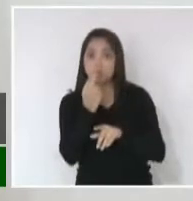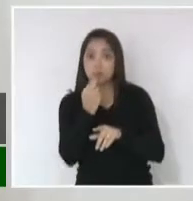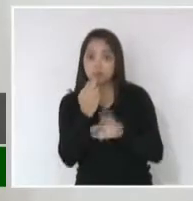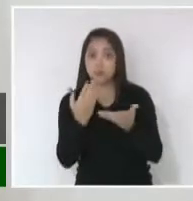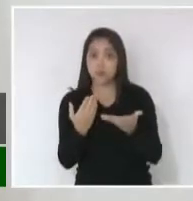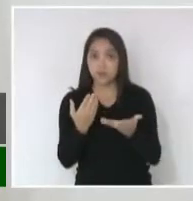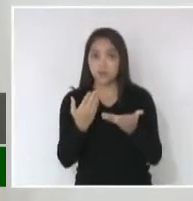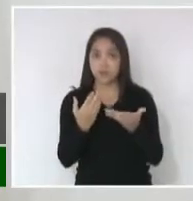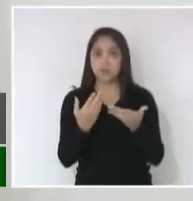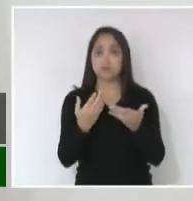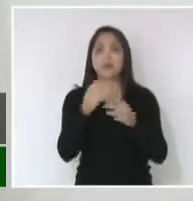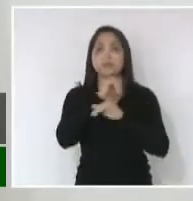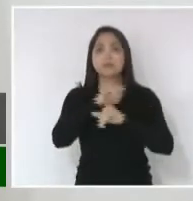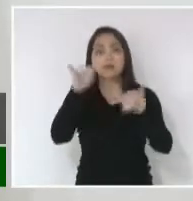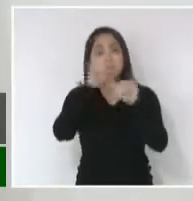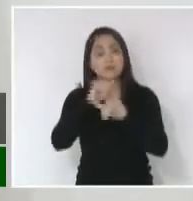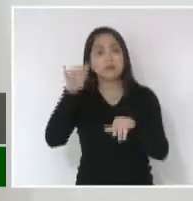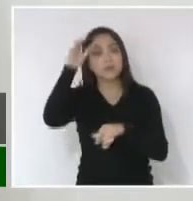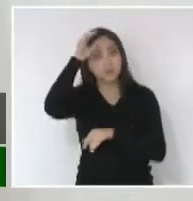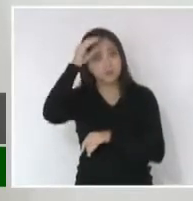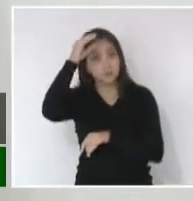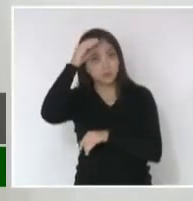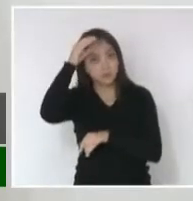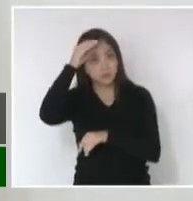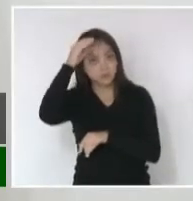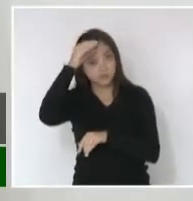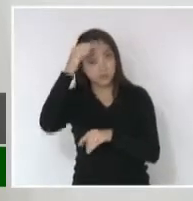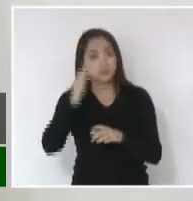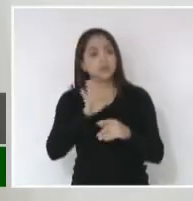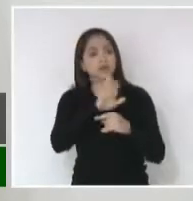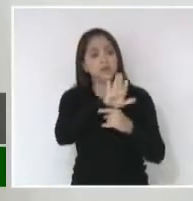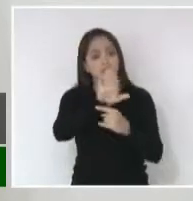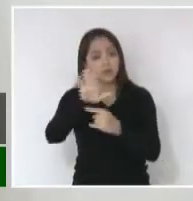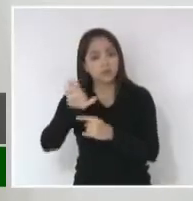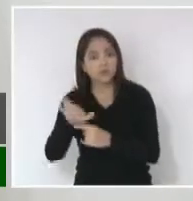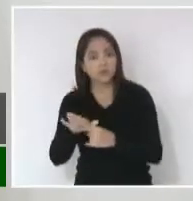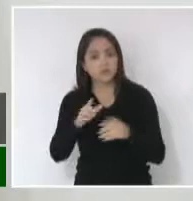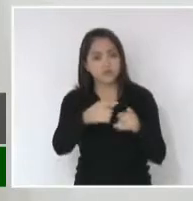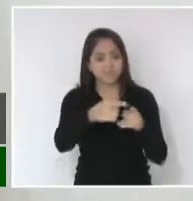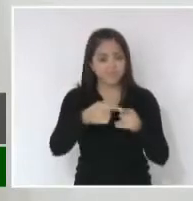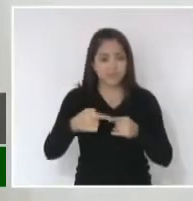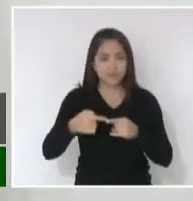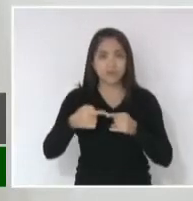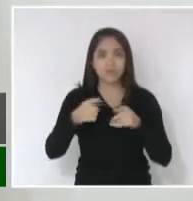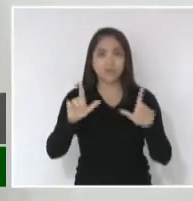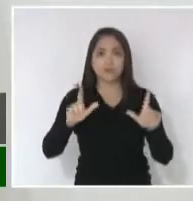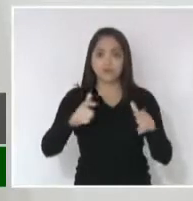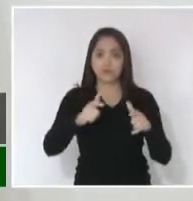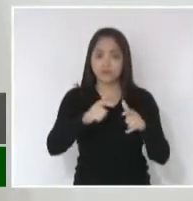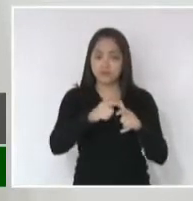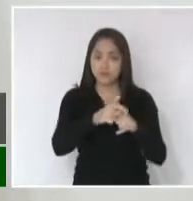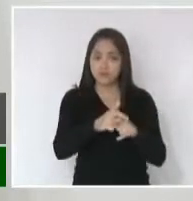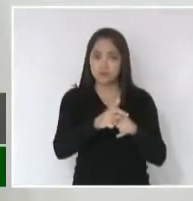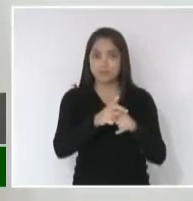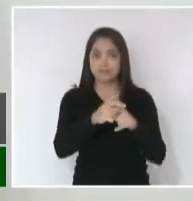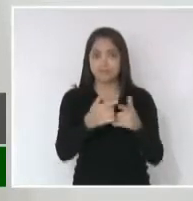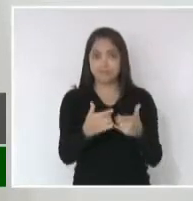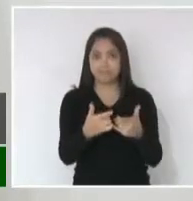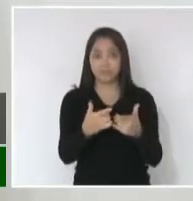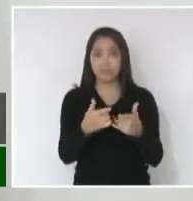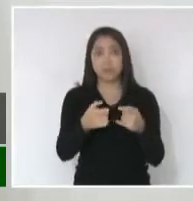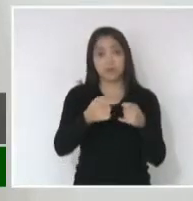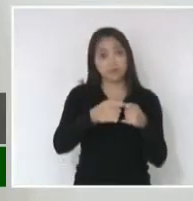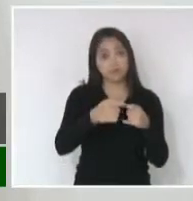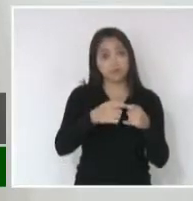de conscientização são práticas que reduzem o afastamento para tratamento médico, por exemplo. Isso